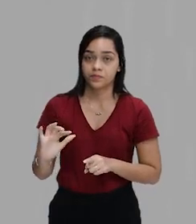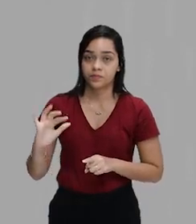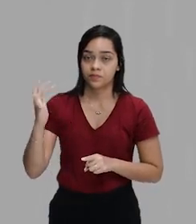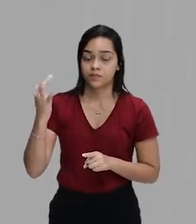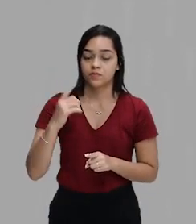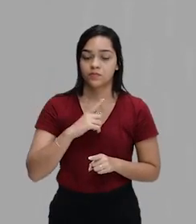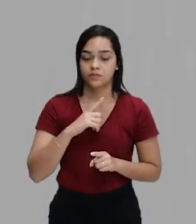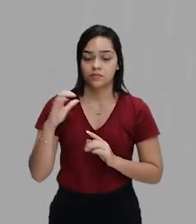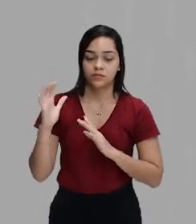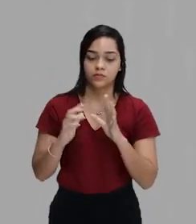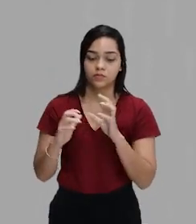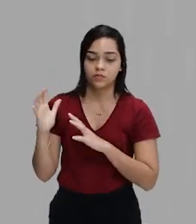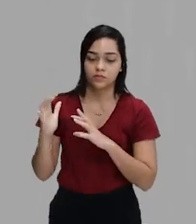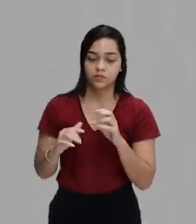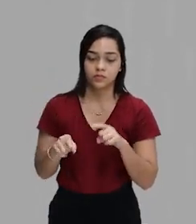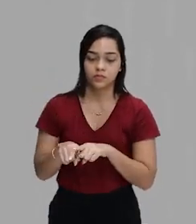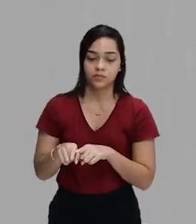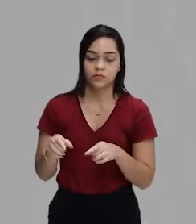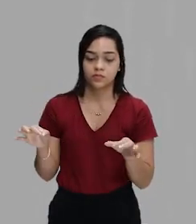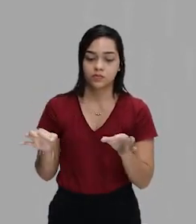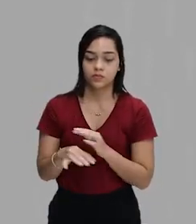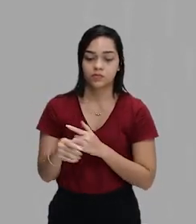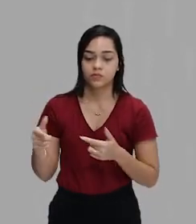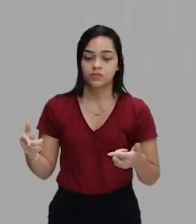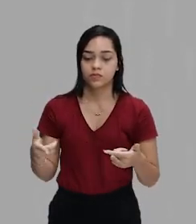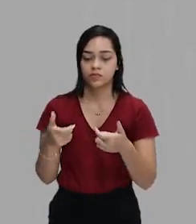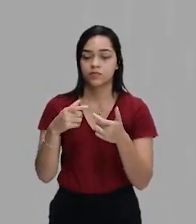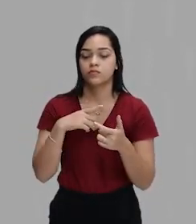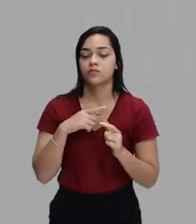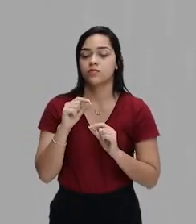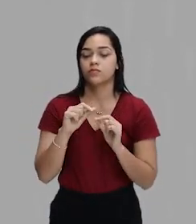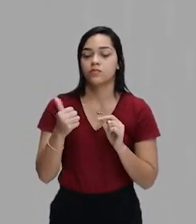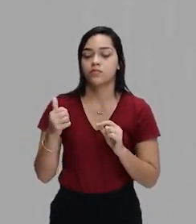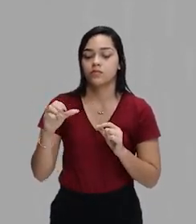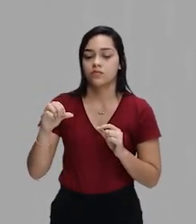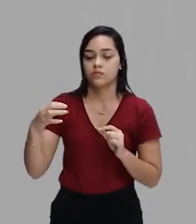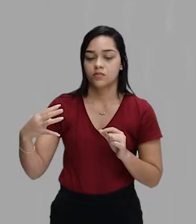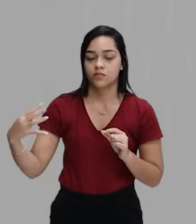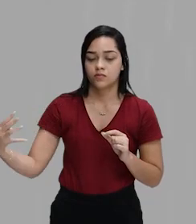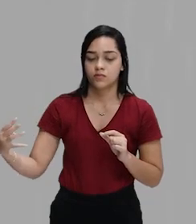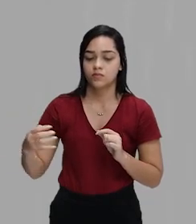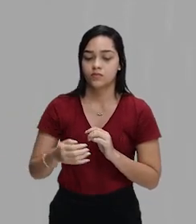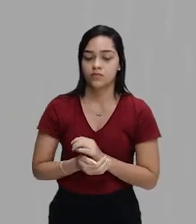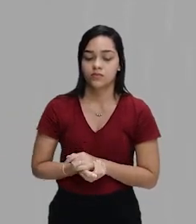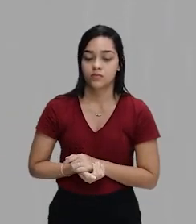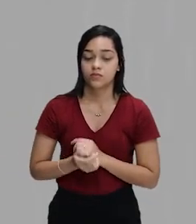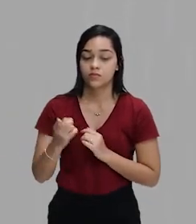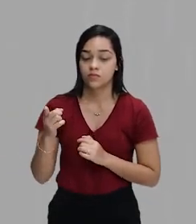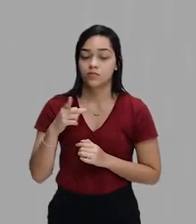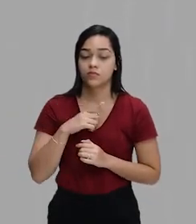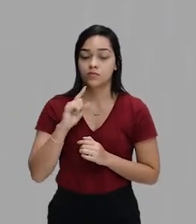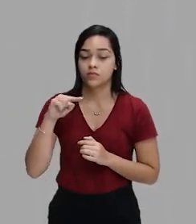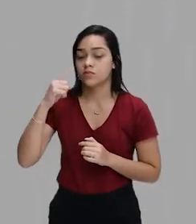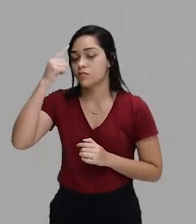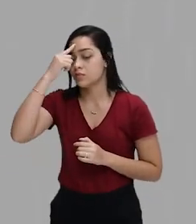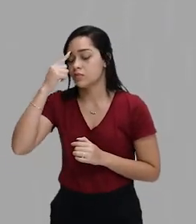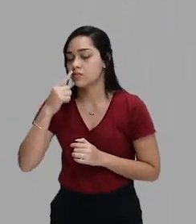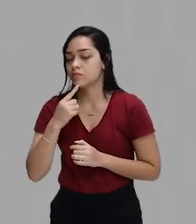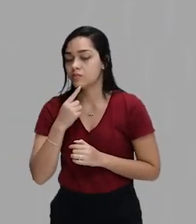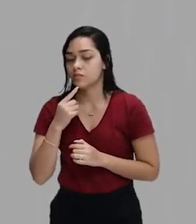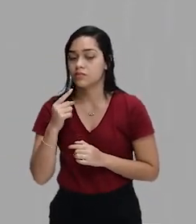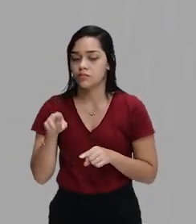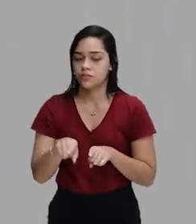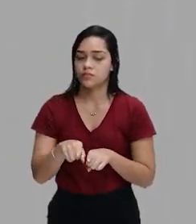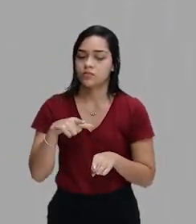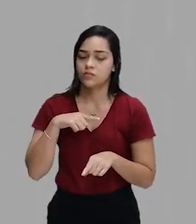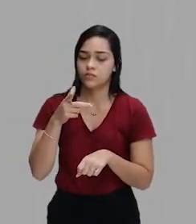outra grande batalha no final da guerra, ela se dá em 1944. É o que você tem na outra imagem. Inclusive